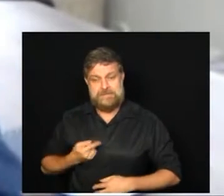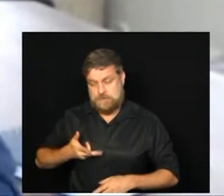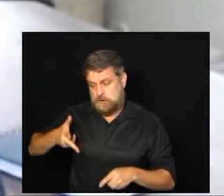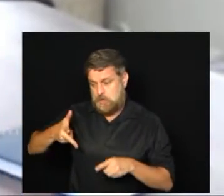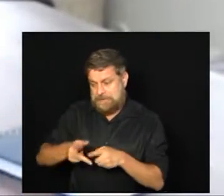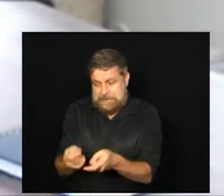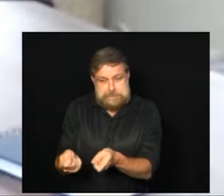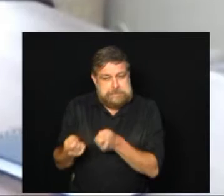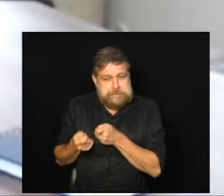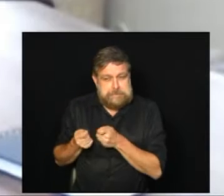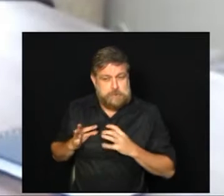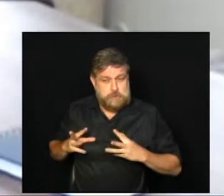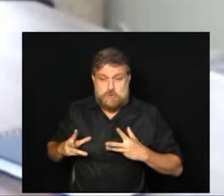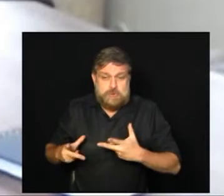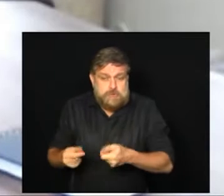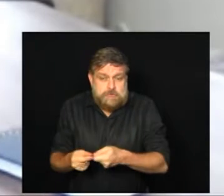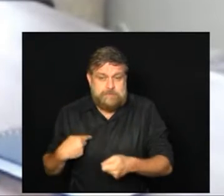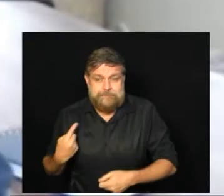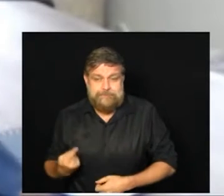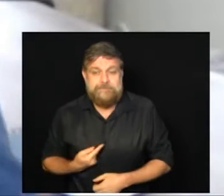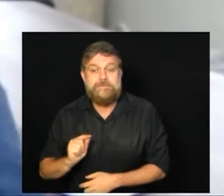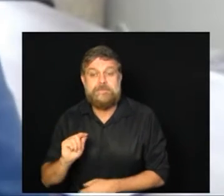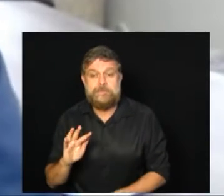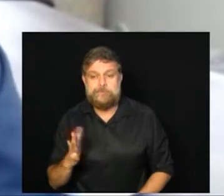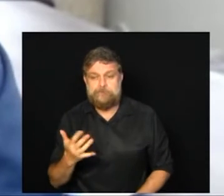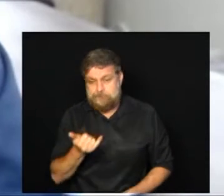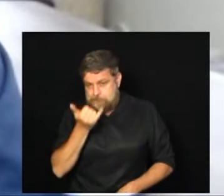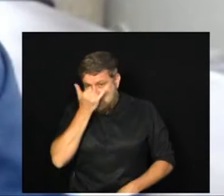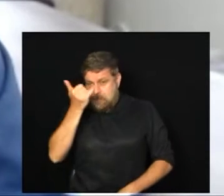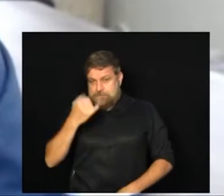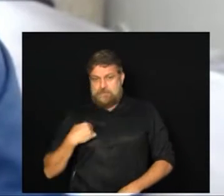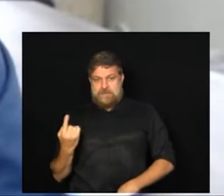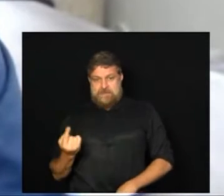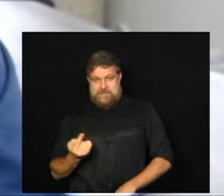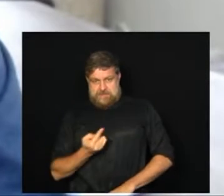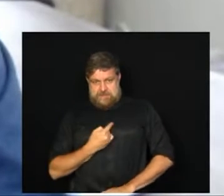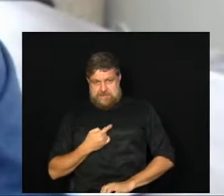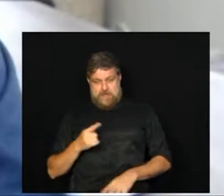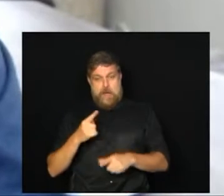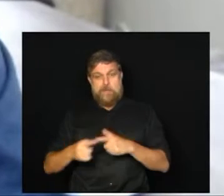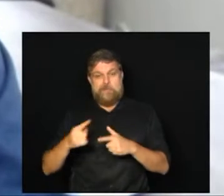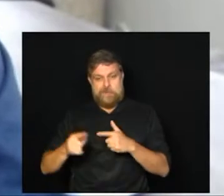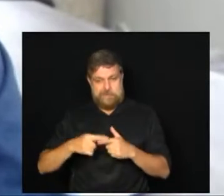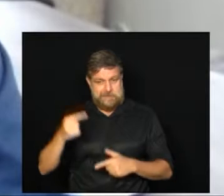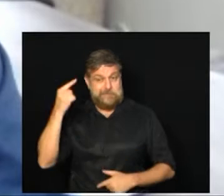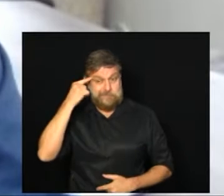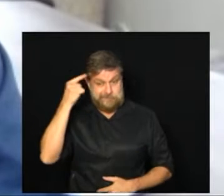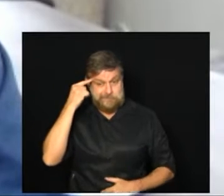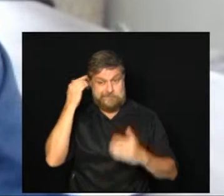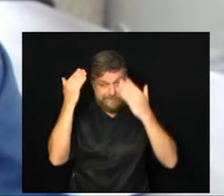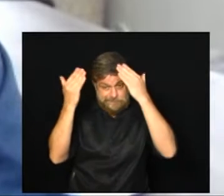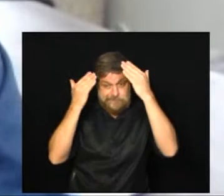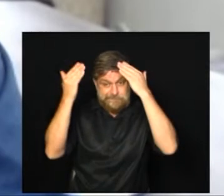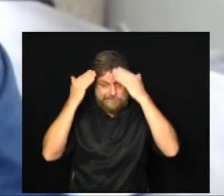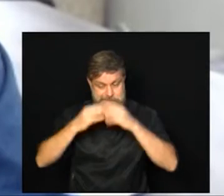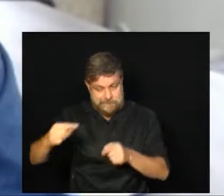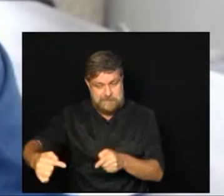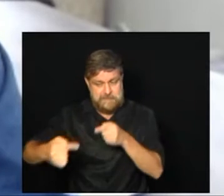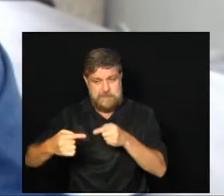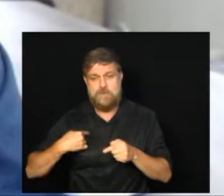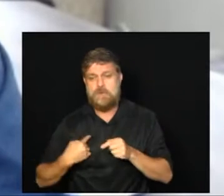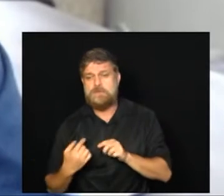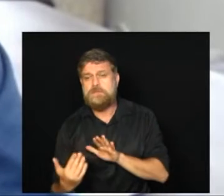cortar todos os gastos, a gente acaba também podendo até gerar problemas psicológicos, né? Dentro desses desafios todos que a